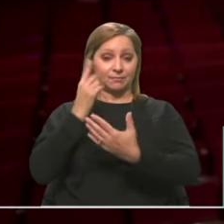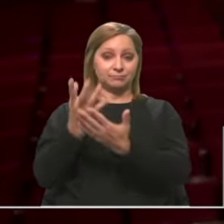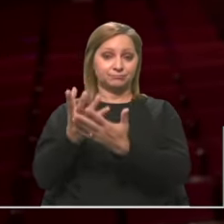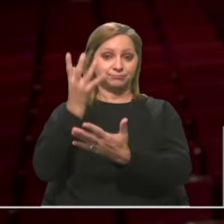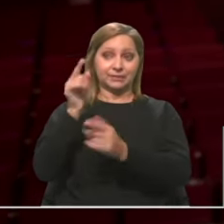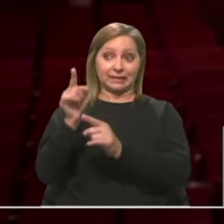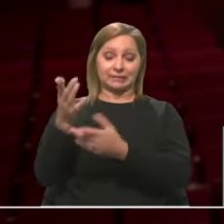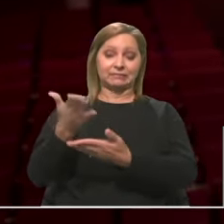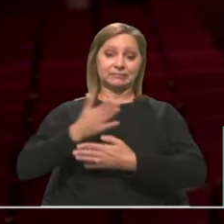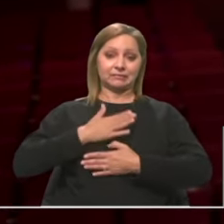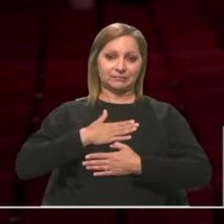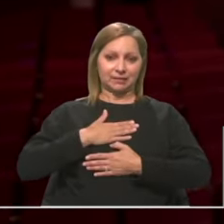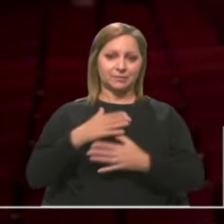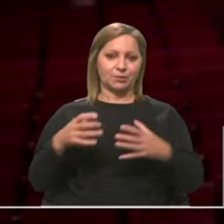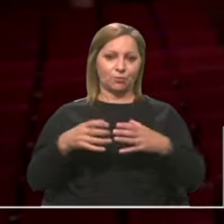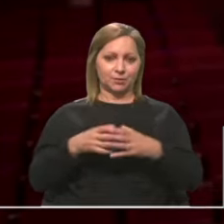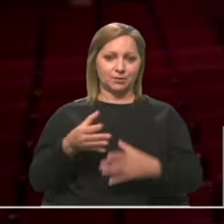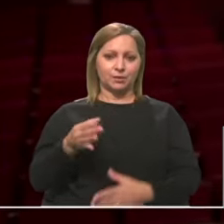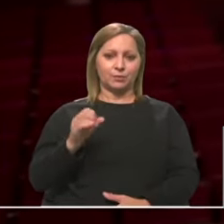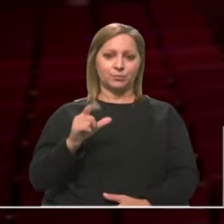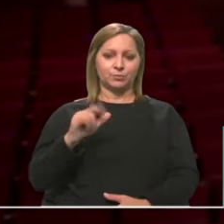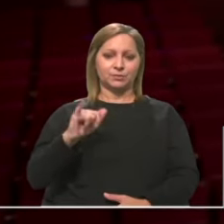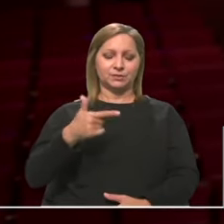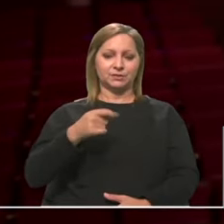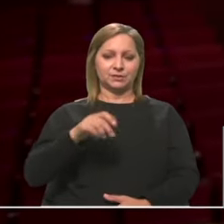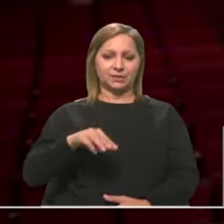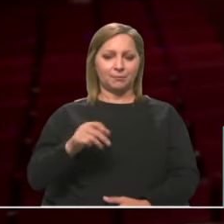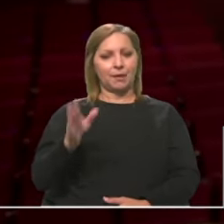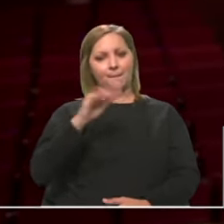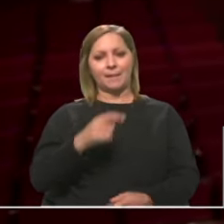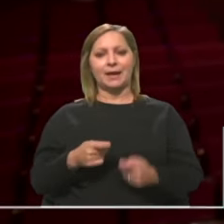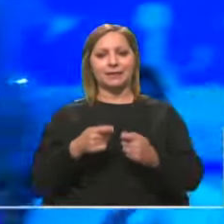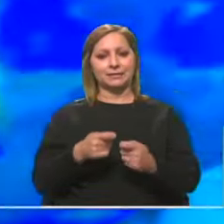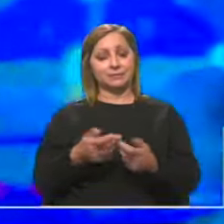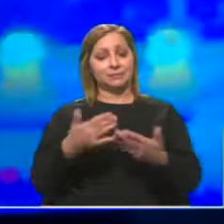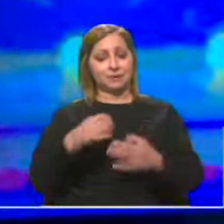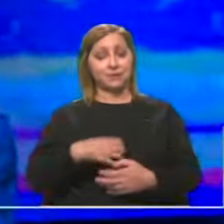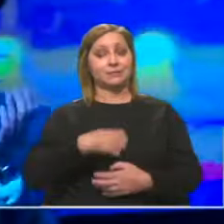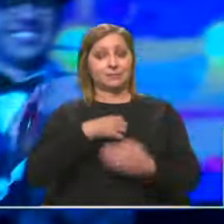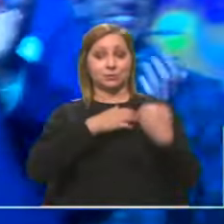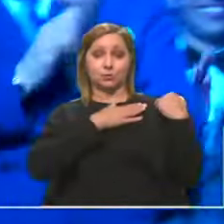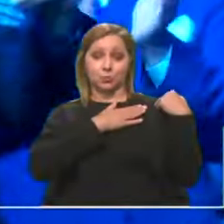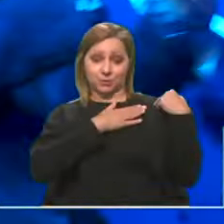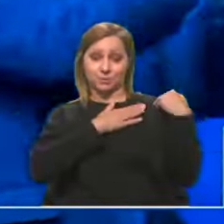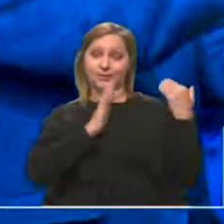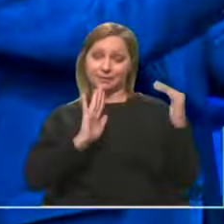mãos dele e de toda a companhia do Politeama, é ainda mais um incentivo, embora também com alguma responsabilidade.